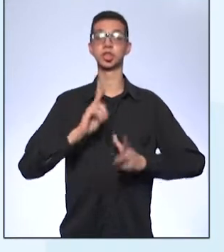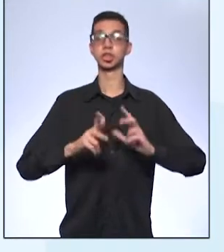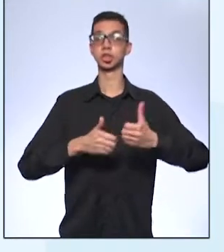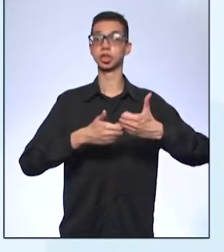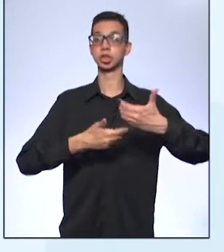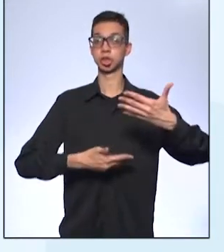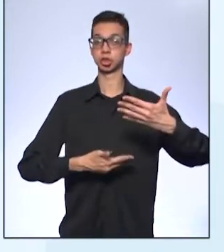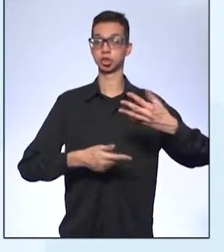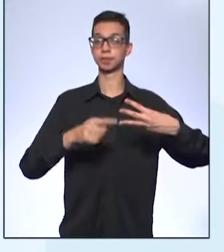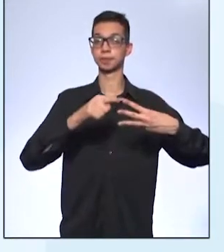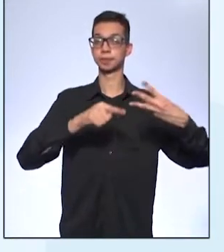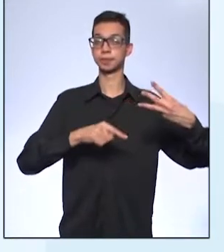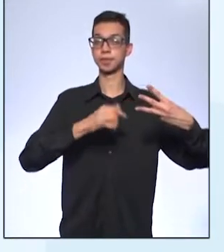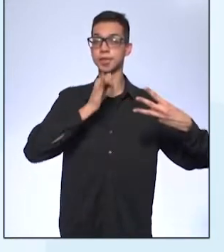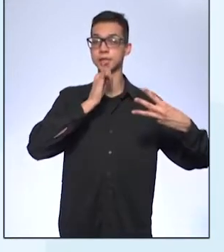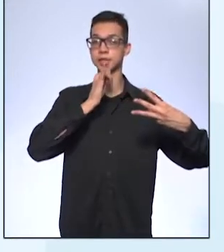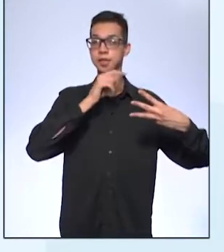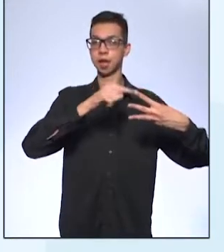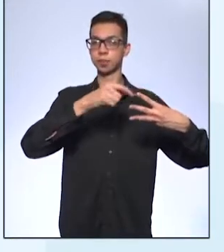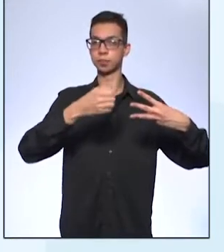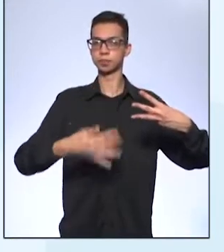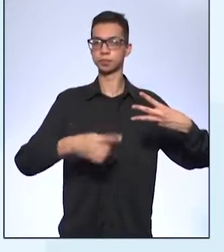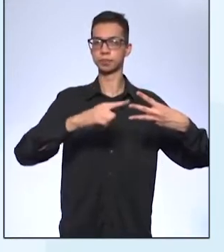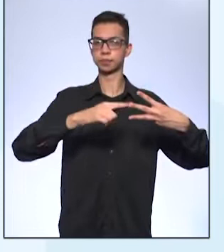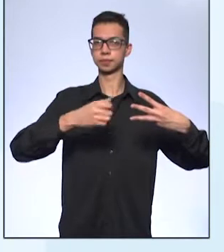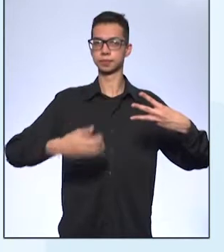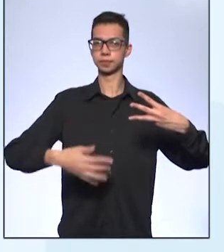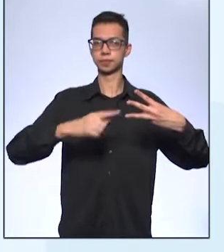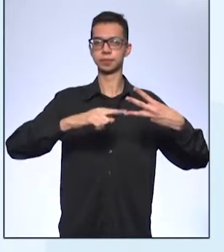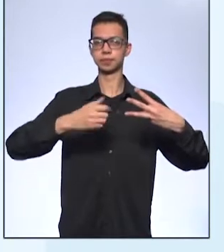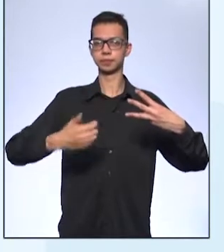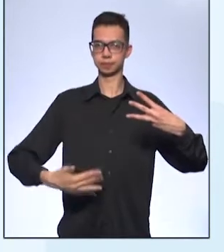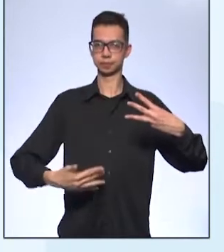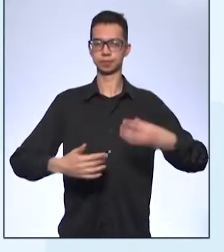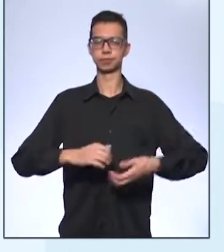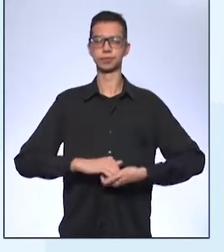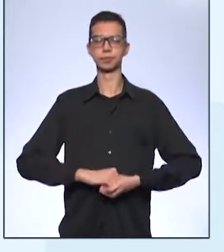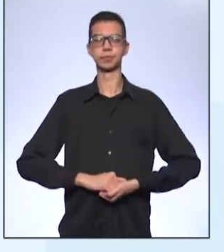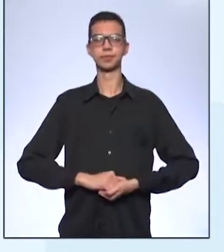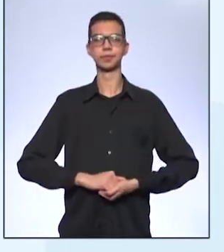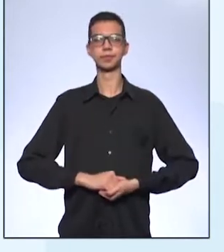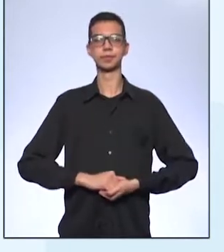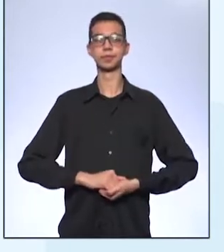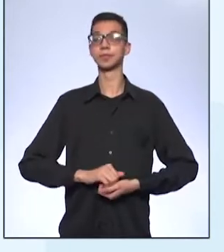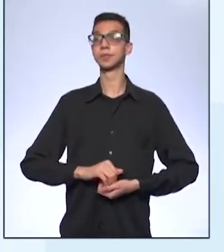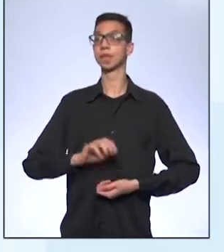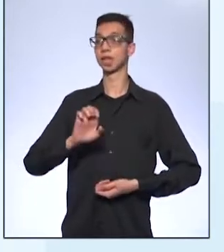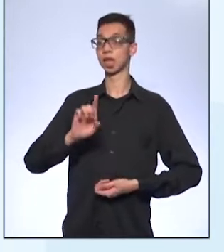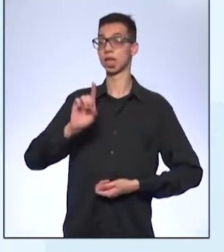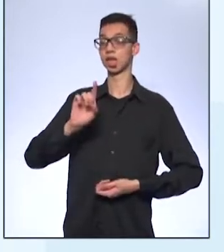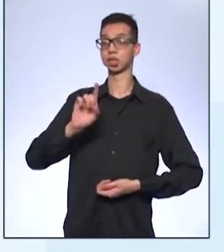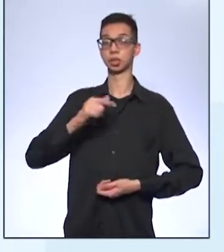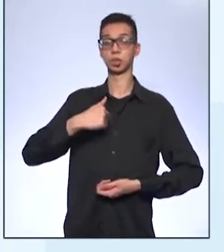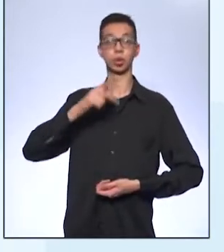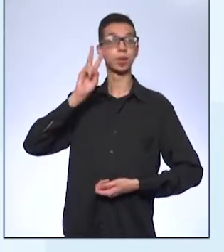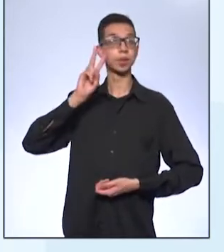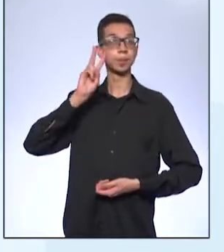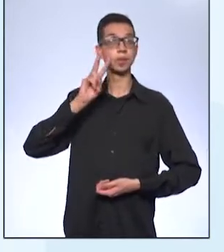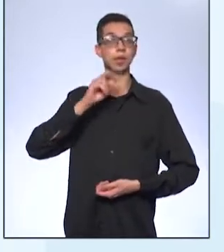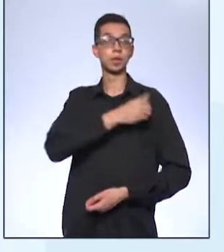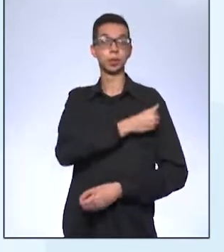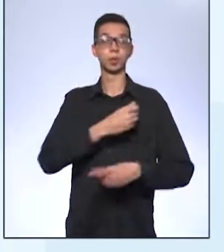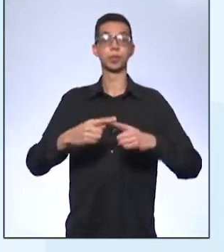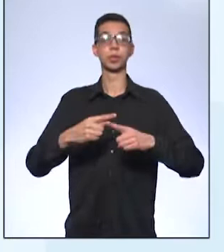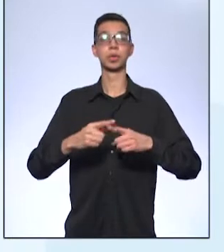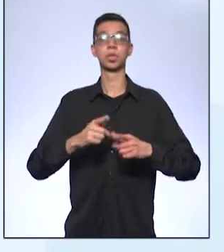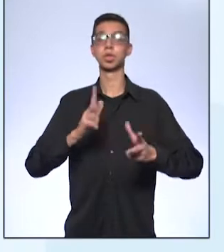sentenças, né, dando exemplos. Ed, eu só queria lembrar aos alunos, né, que um professor pediu para fechar o chat, que o linguajar